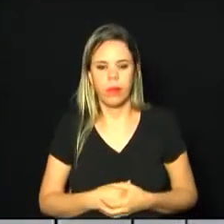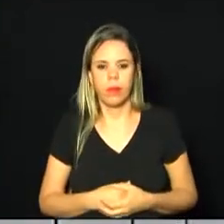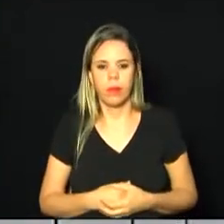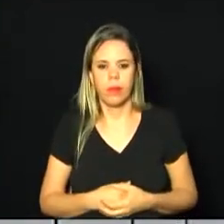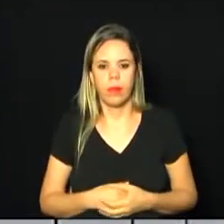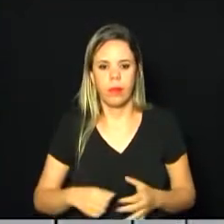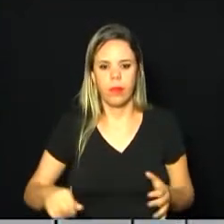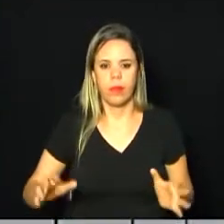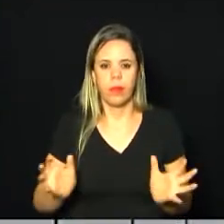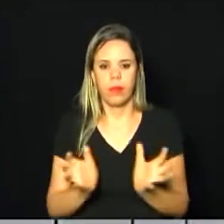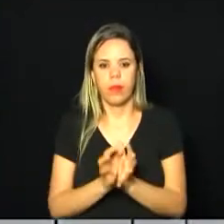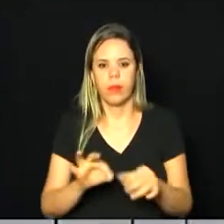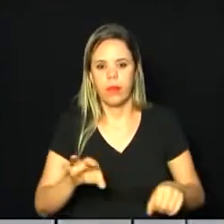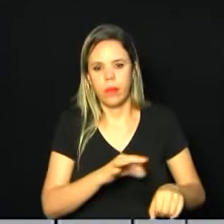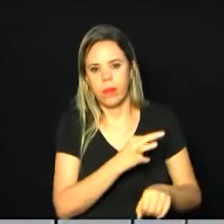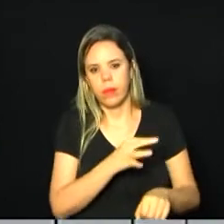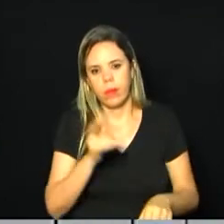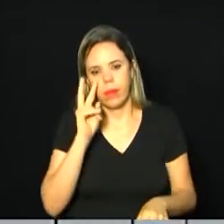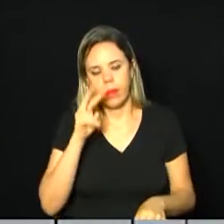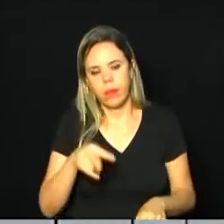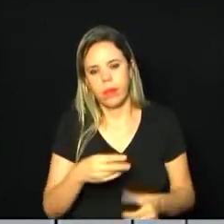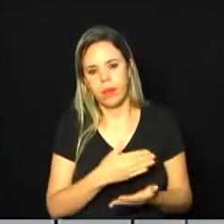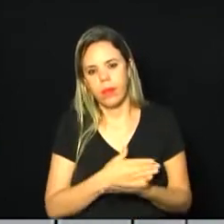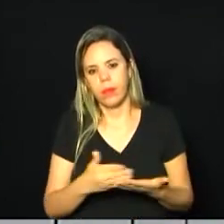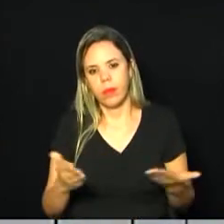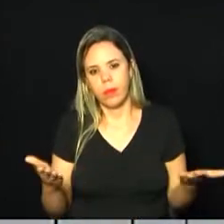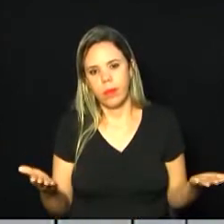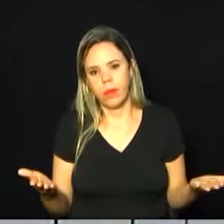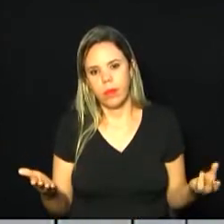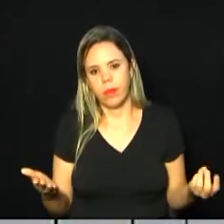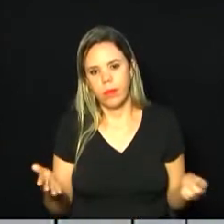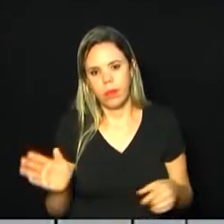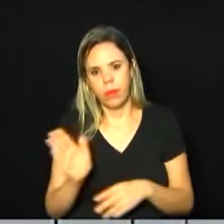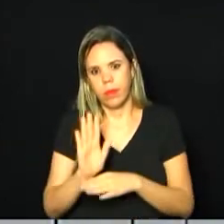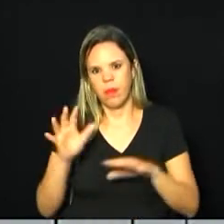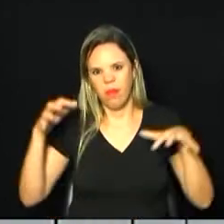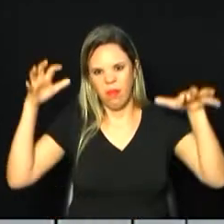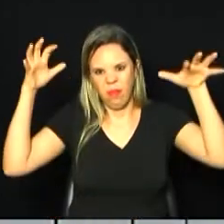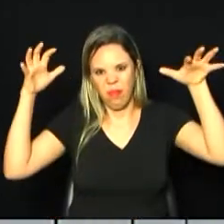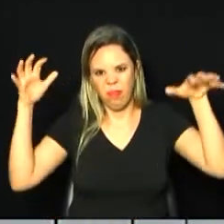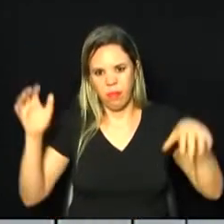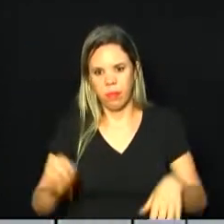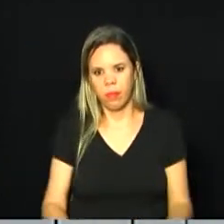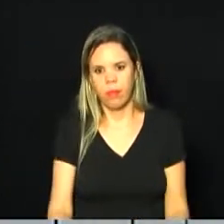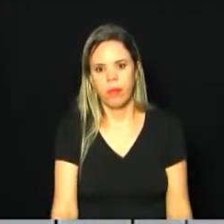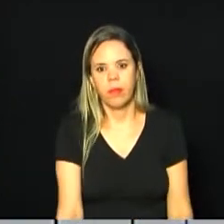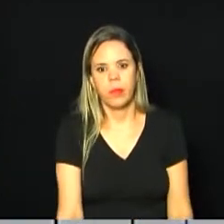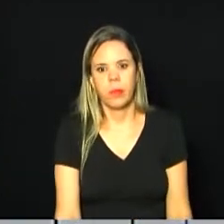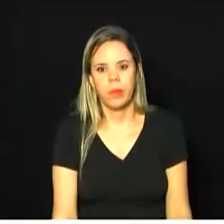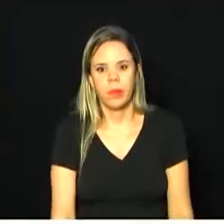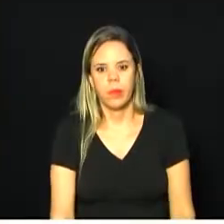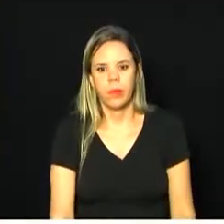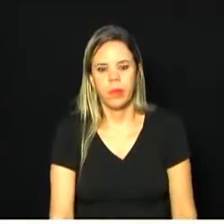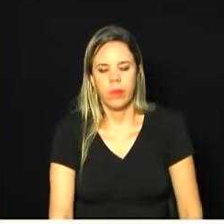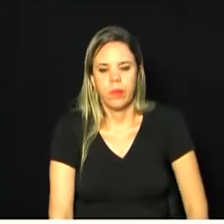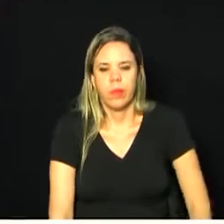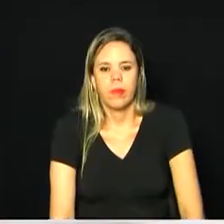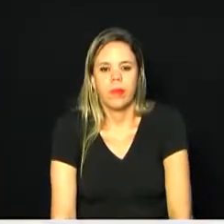Sinfônica aqui na região mas a gente começa com um filme de terror no cinema E aí